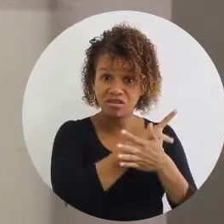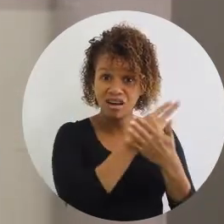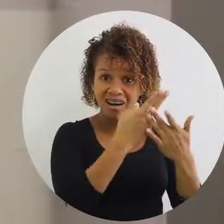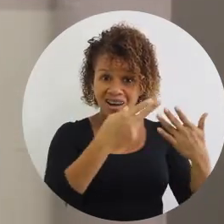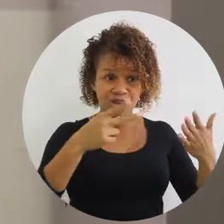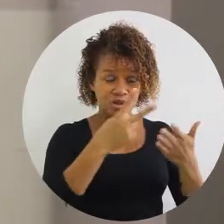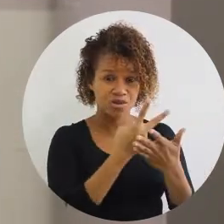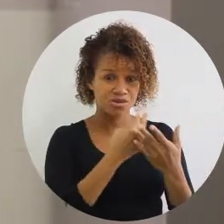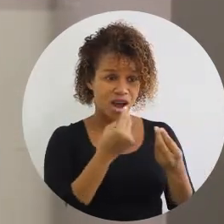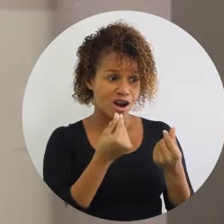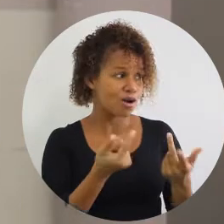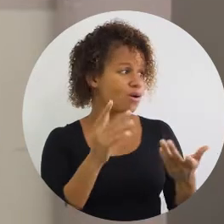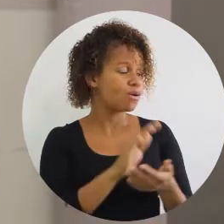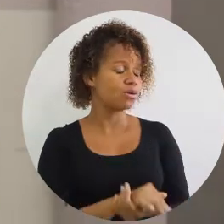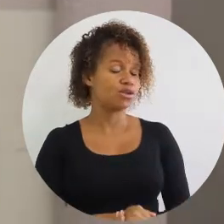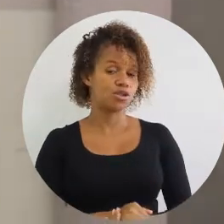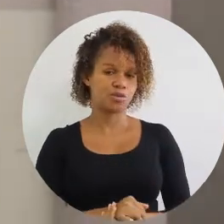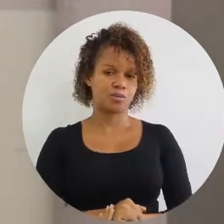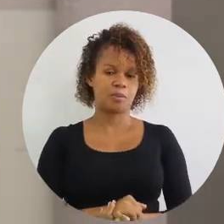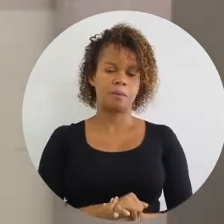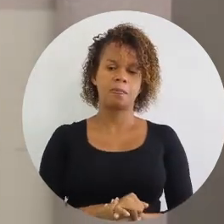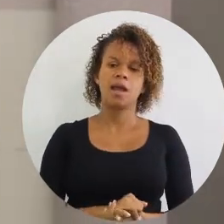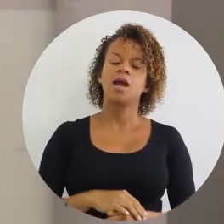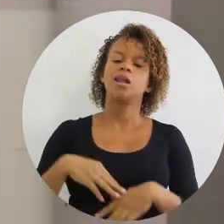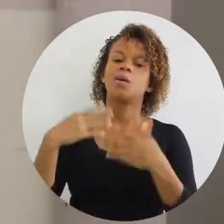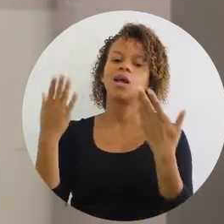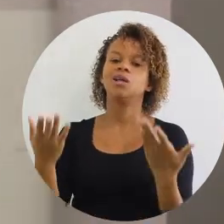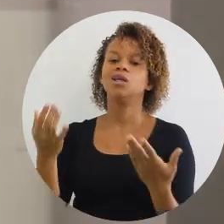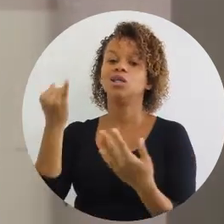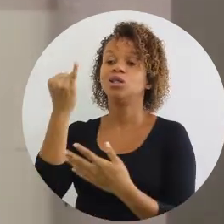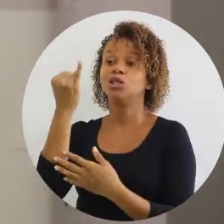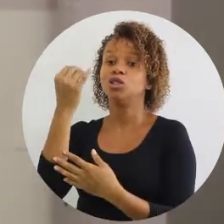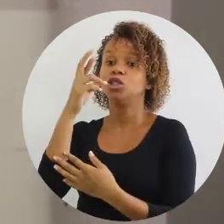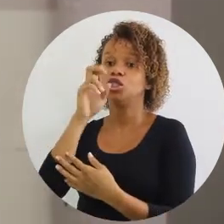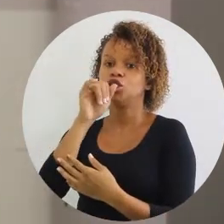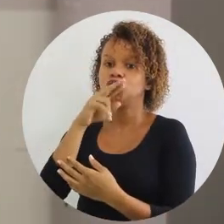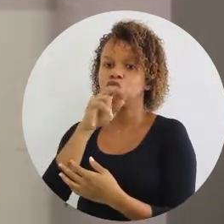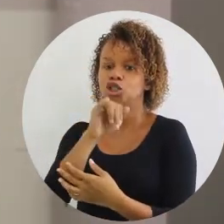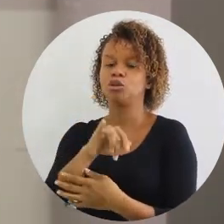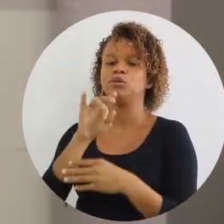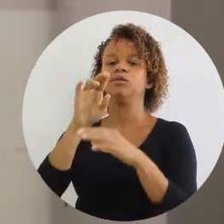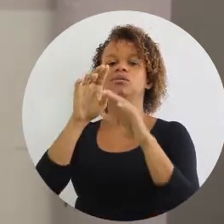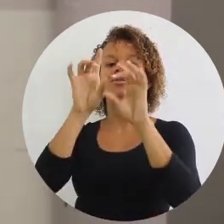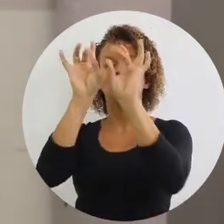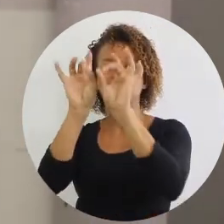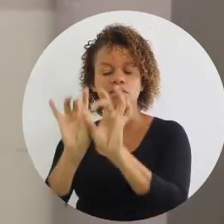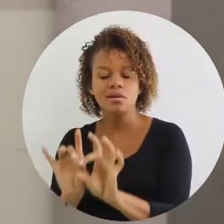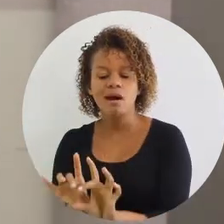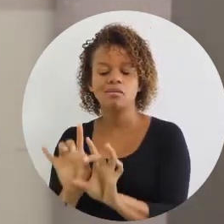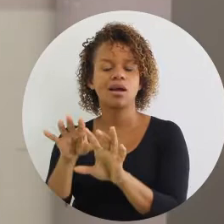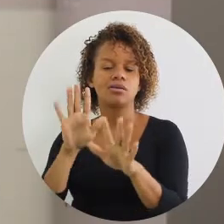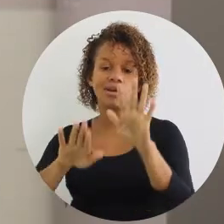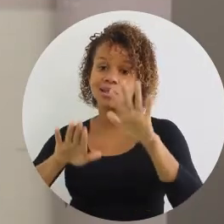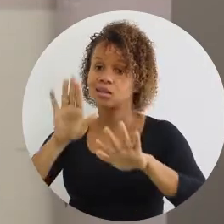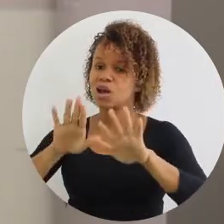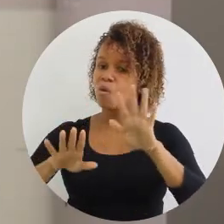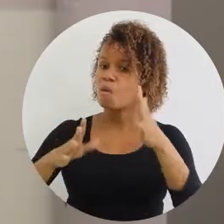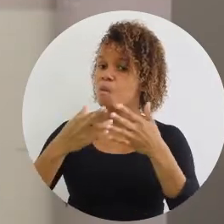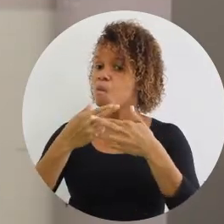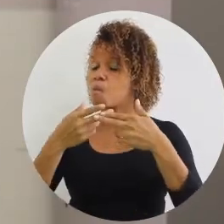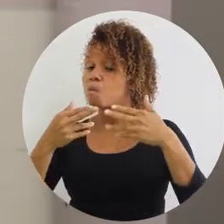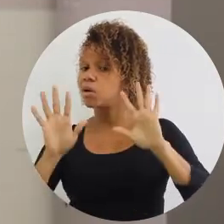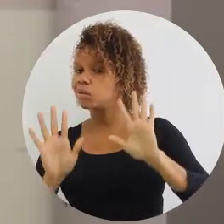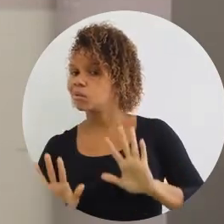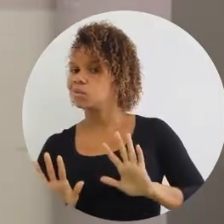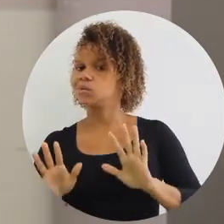que incidem sobre ele. Os regimes aduaneiros especiais, que são essas exceções das regras que